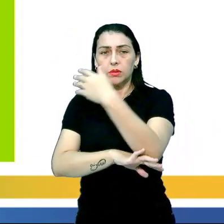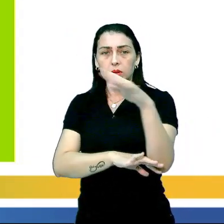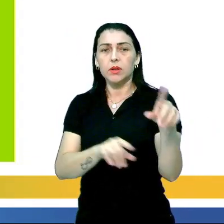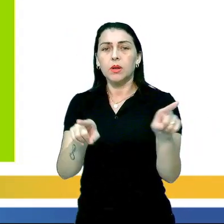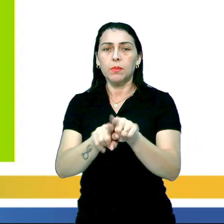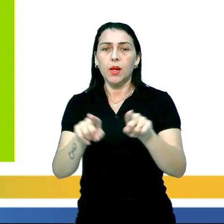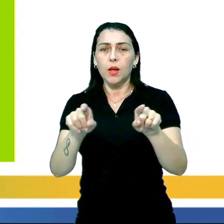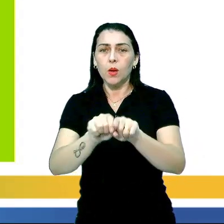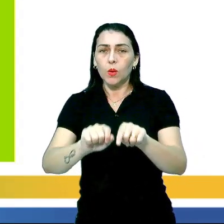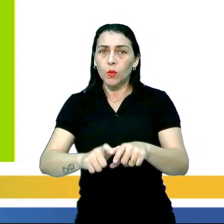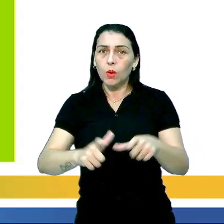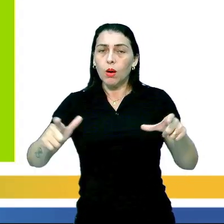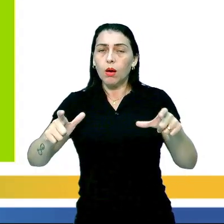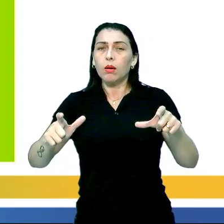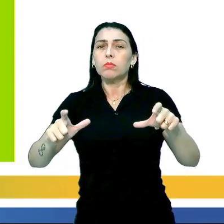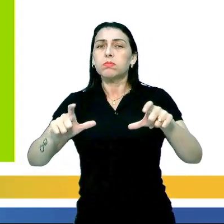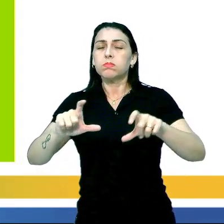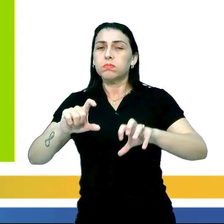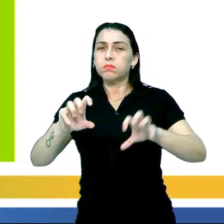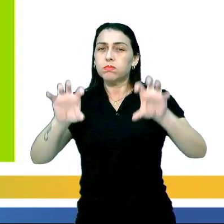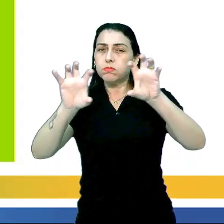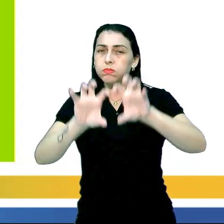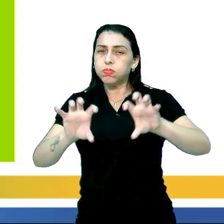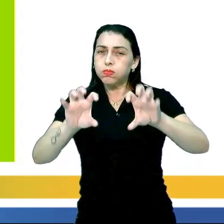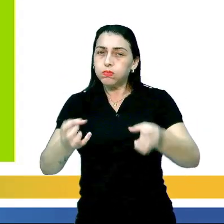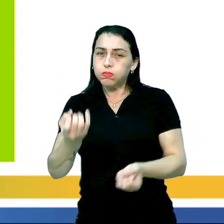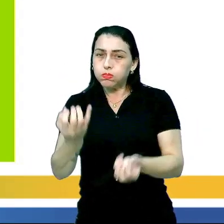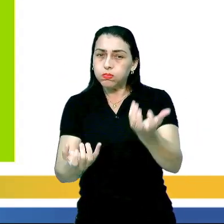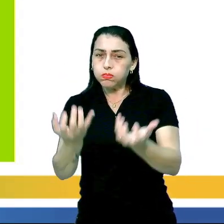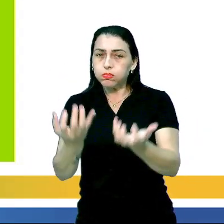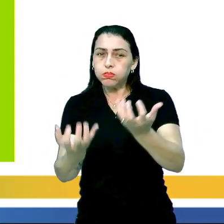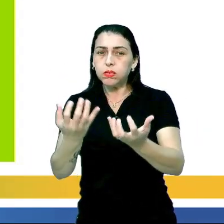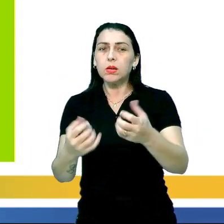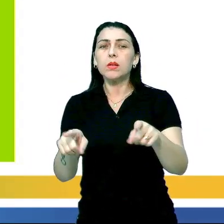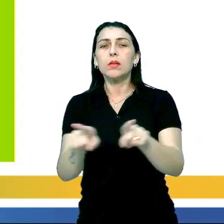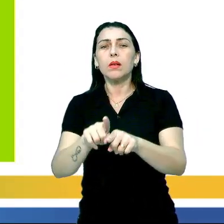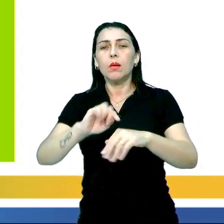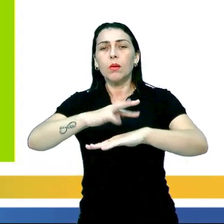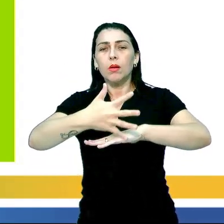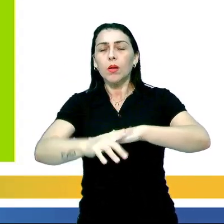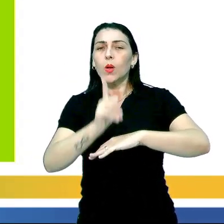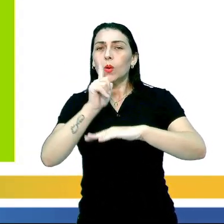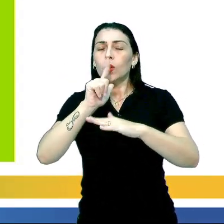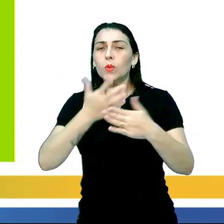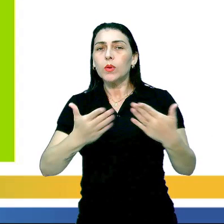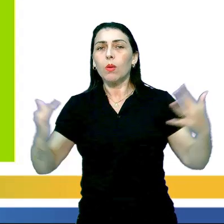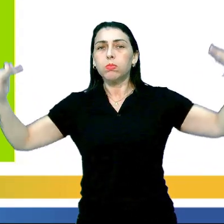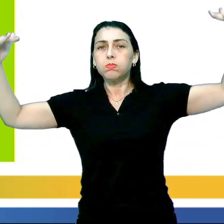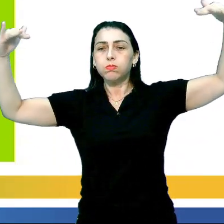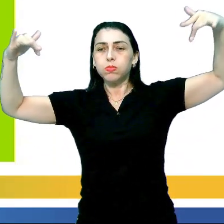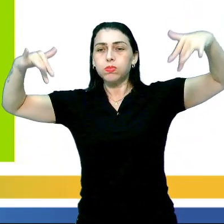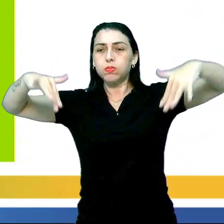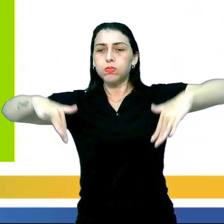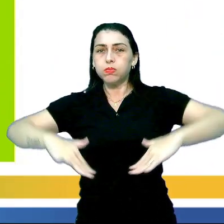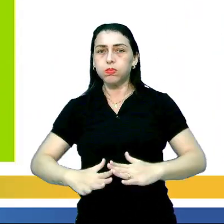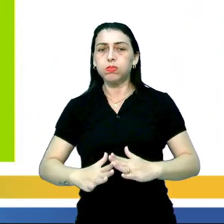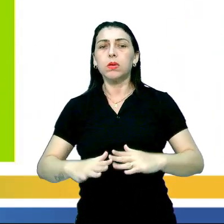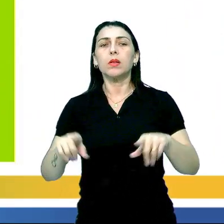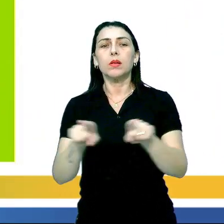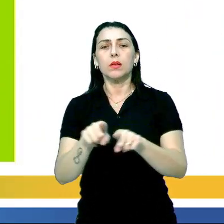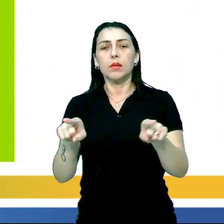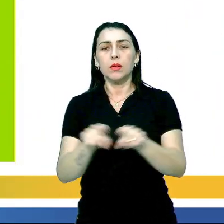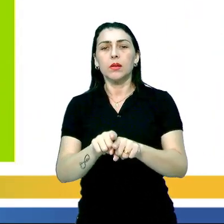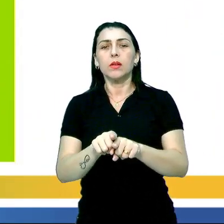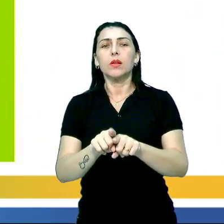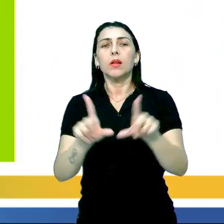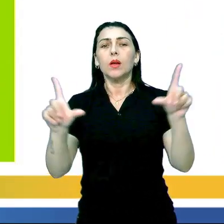e vegetais, o aumento do processo erosivo, o assoreamento dos rios e dos lagos, o rebaixamento